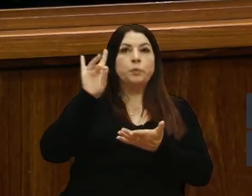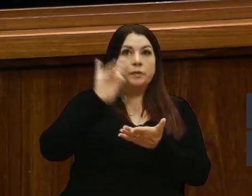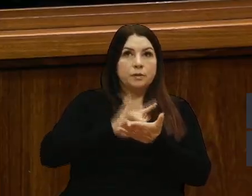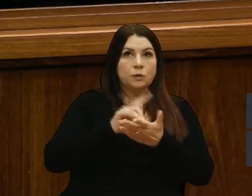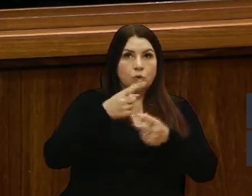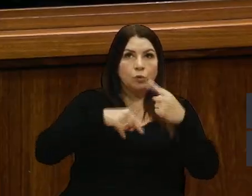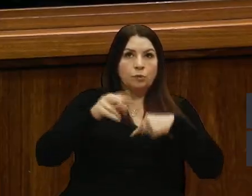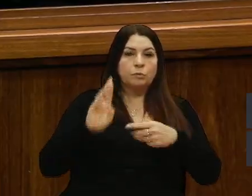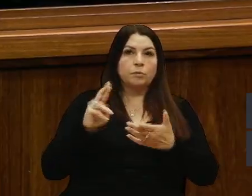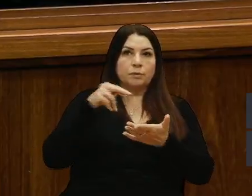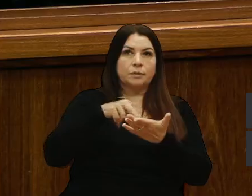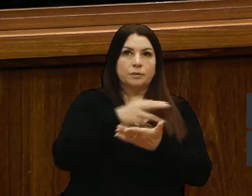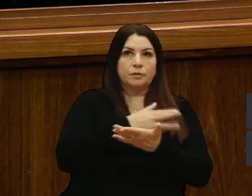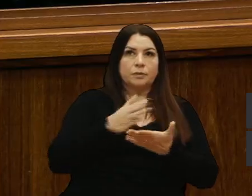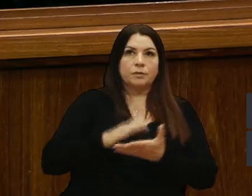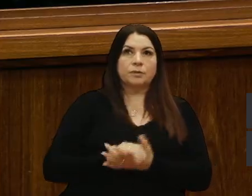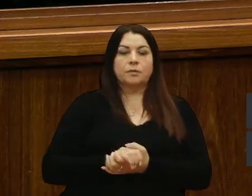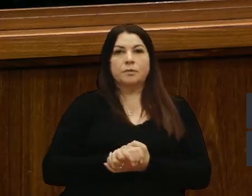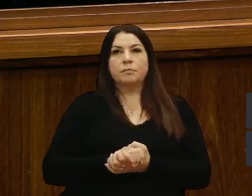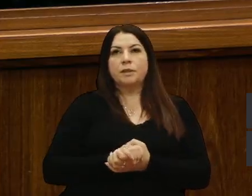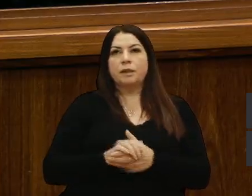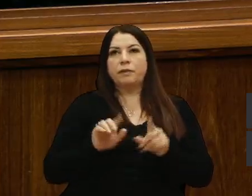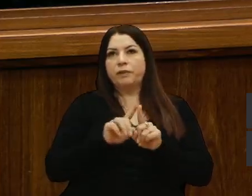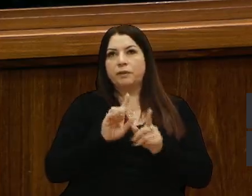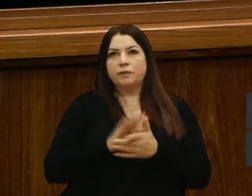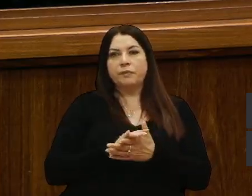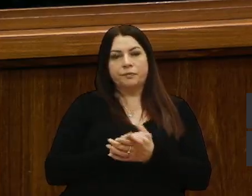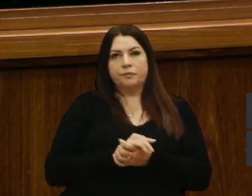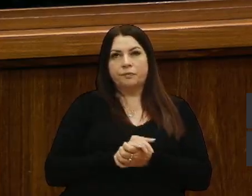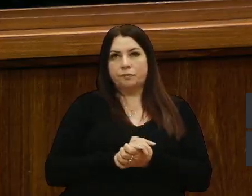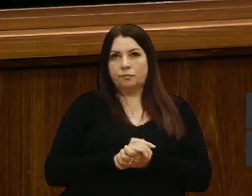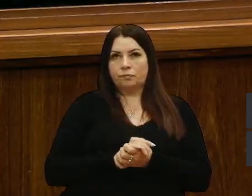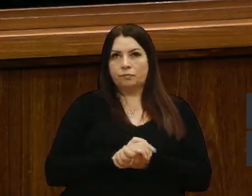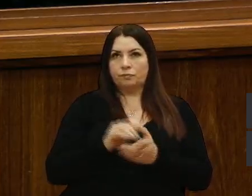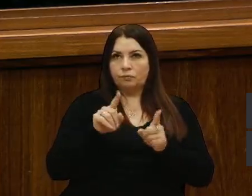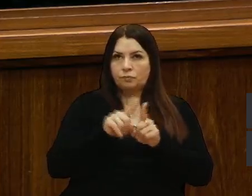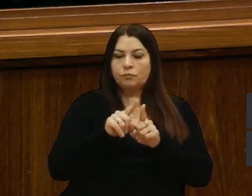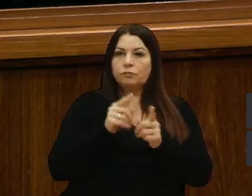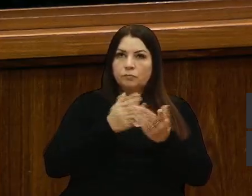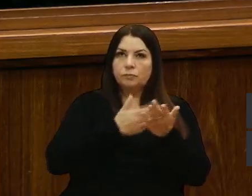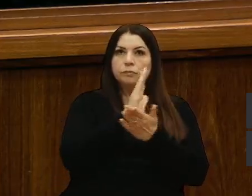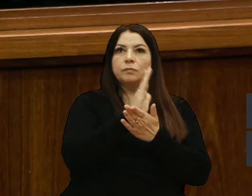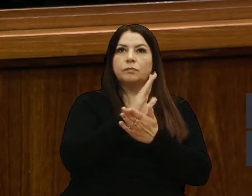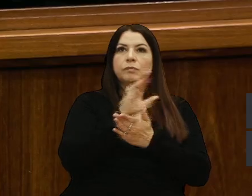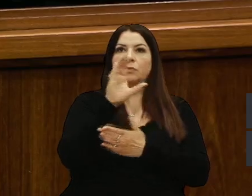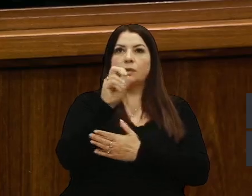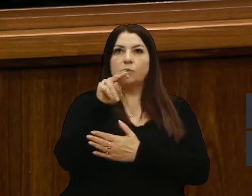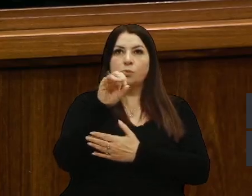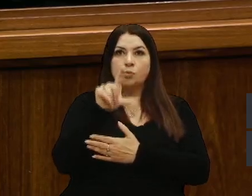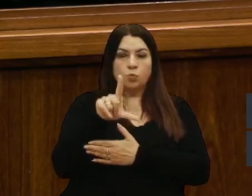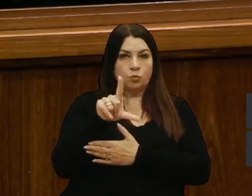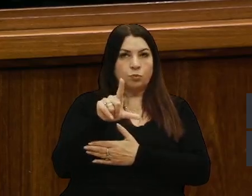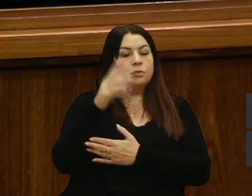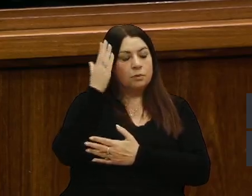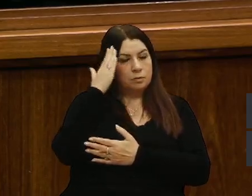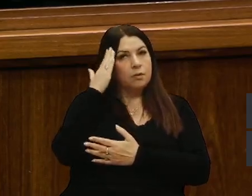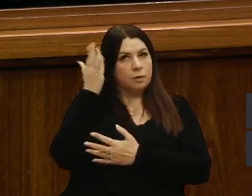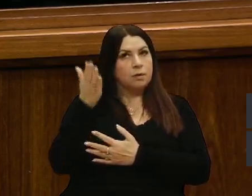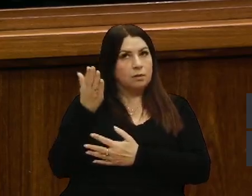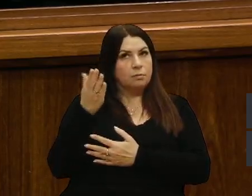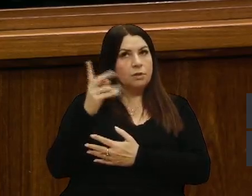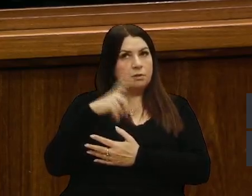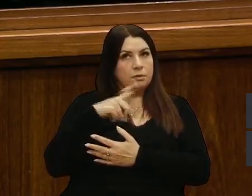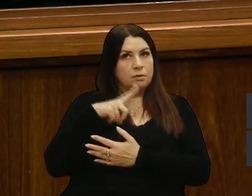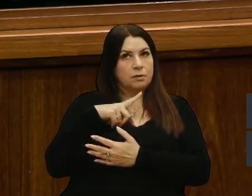torne realidade, a gente precisa desse último passo, que é a aprovação do Consul. A gente sabe, a gente